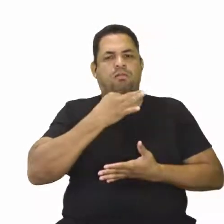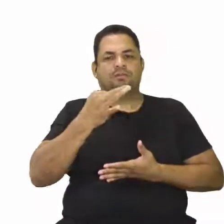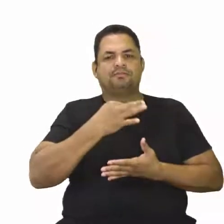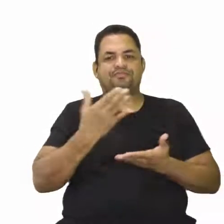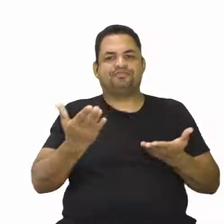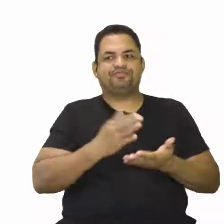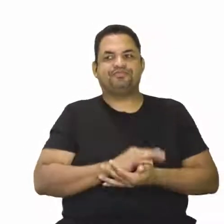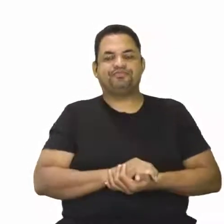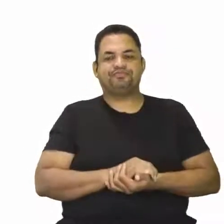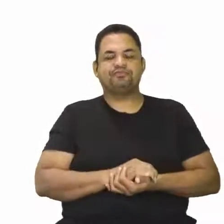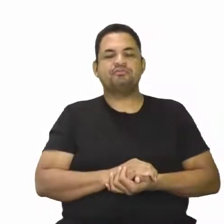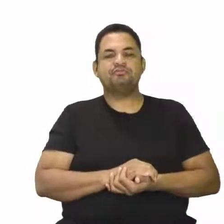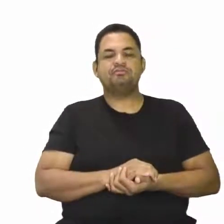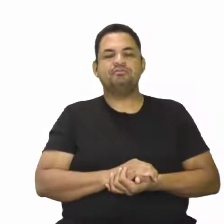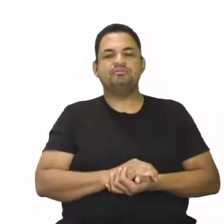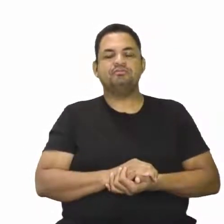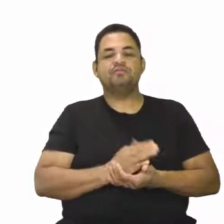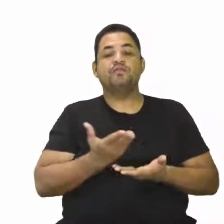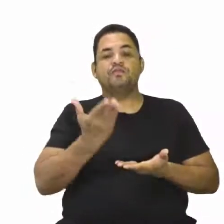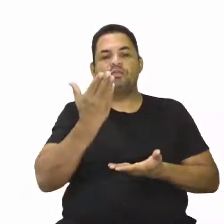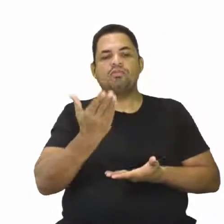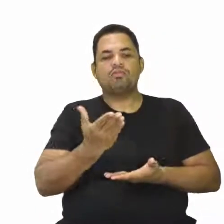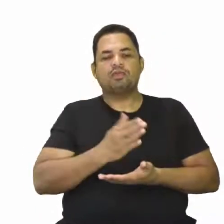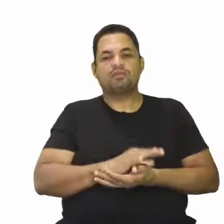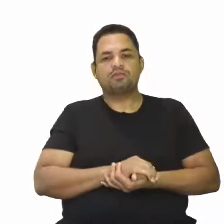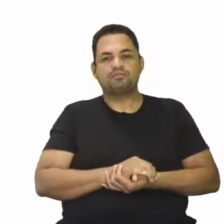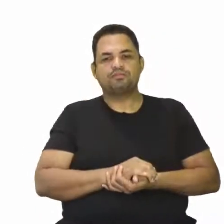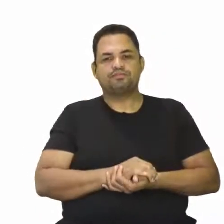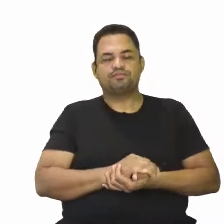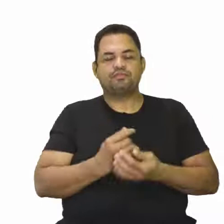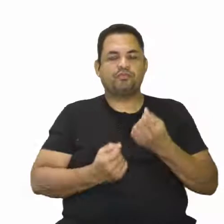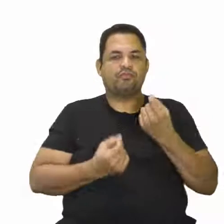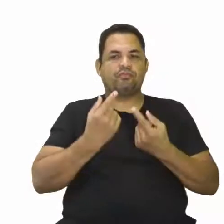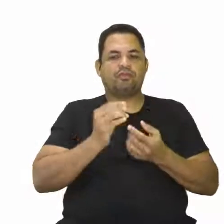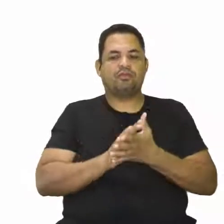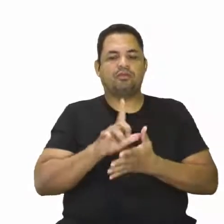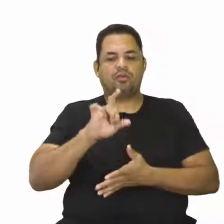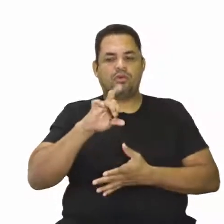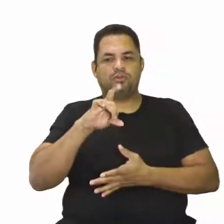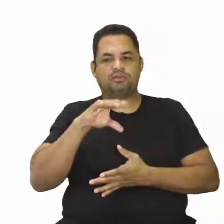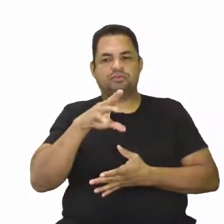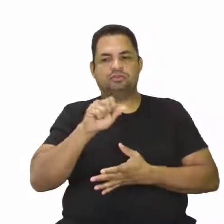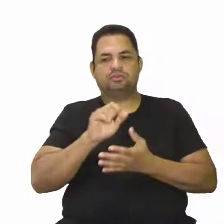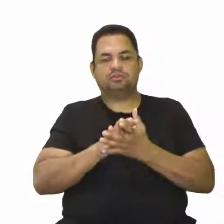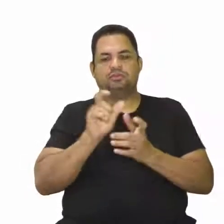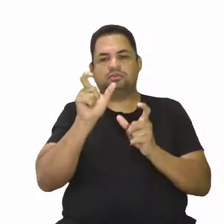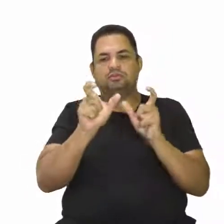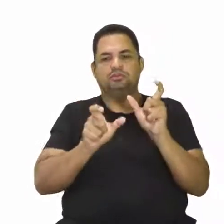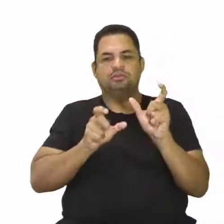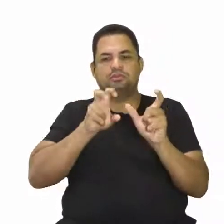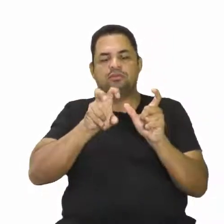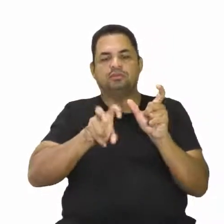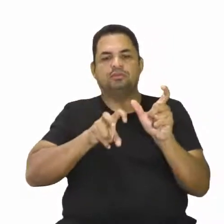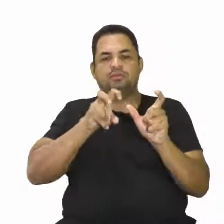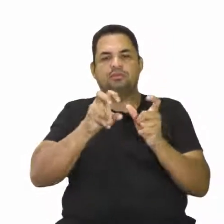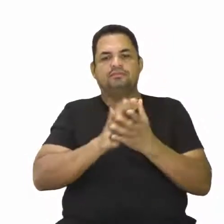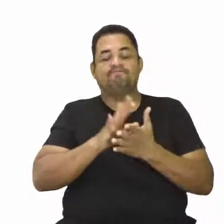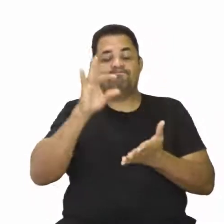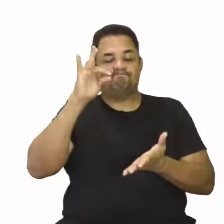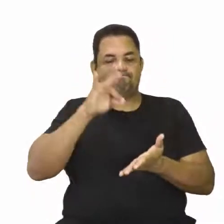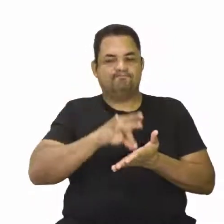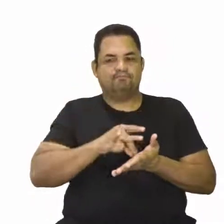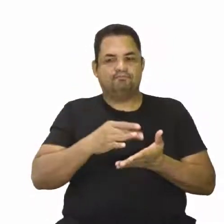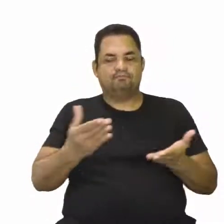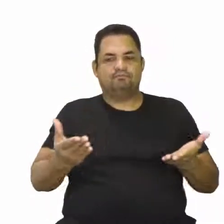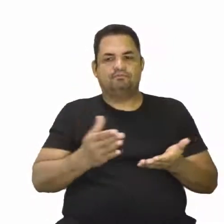de feito. Então, essas são algumas locuções adverbiais de